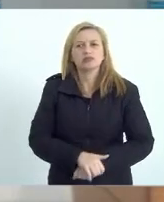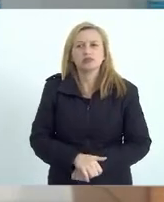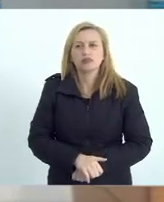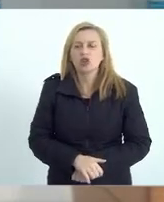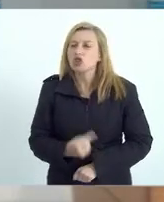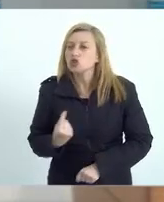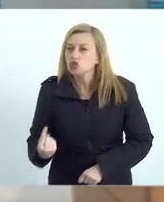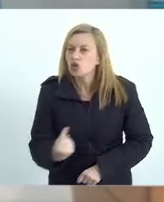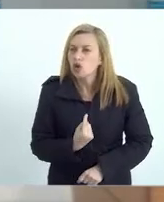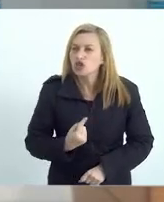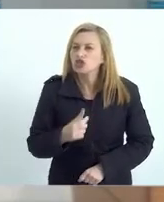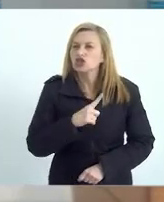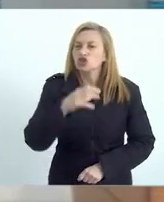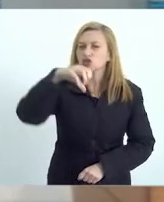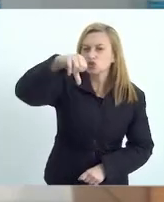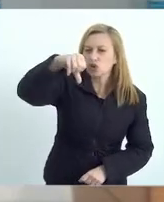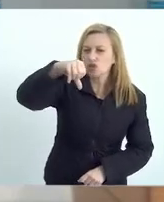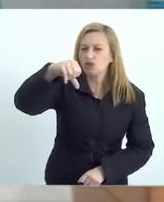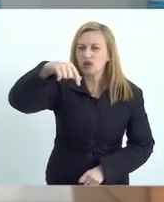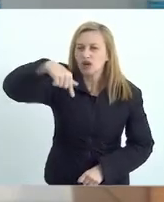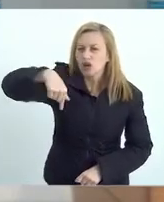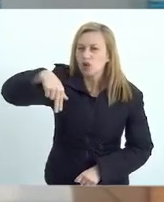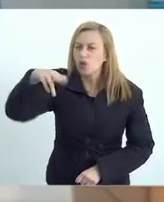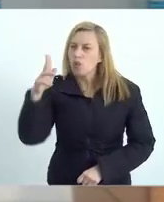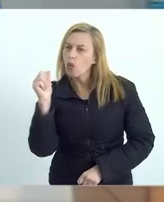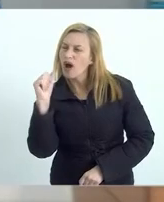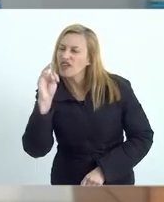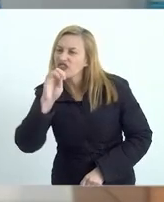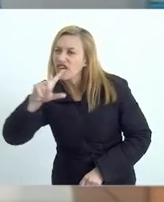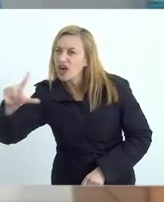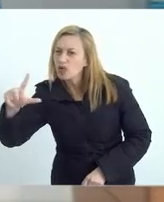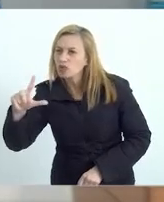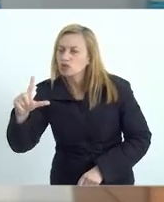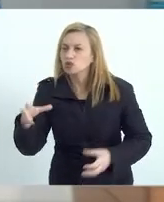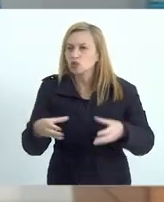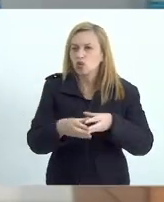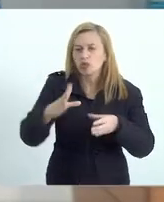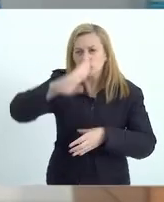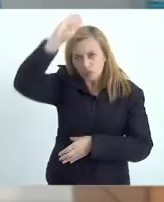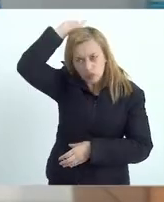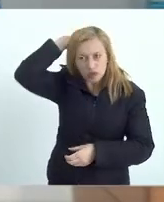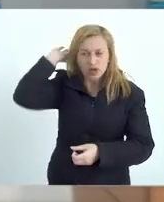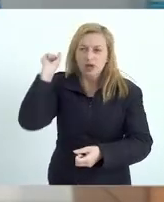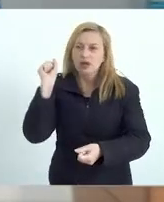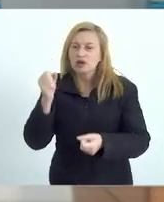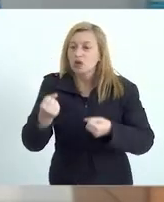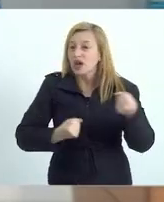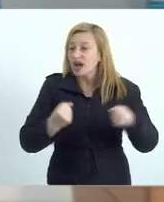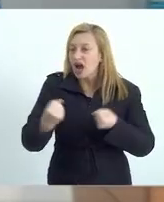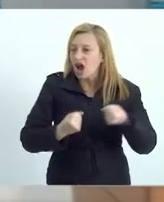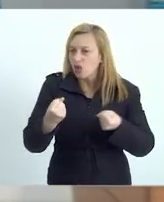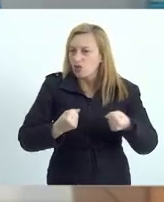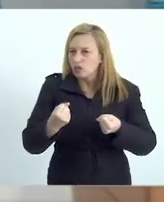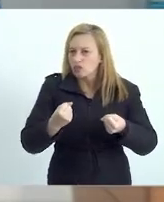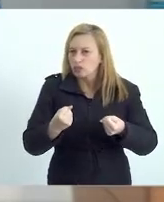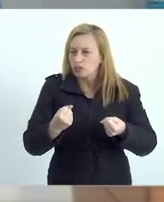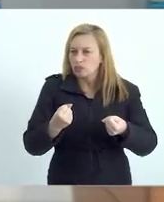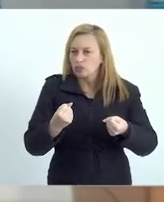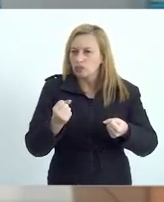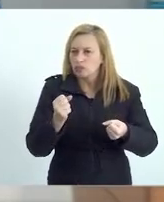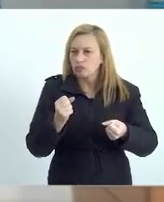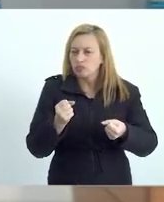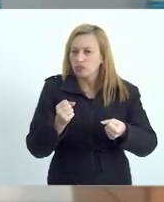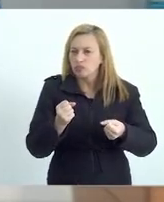nós tínhamos nove quartéis do Corpo de Bombeiros sem carro de combate a incêndio